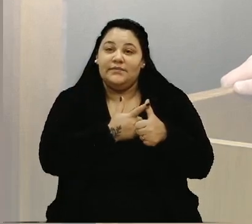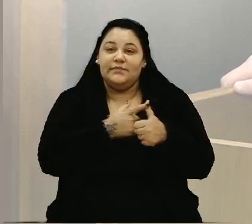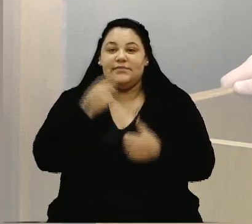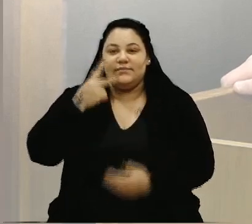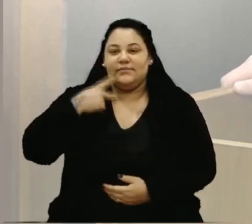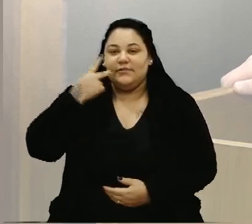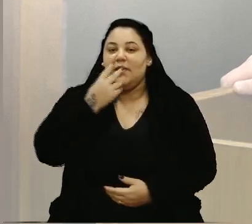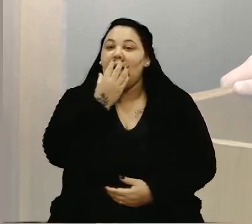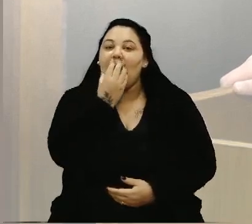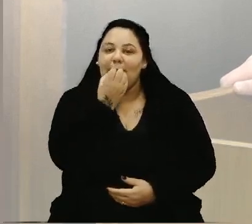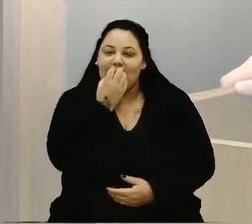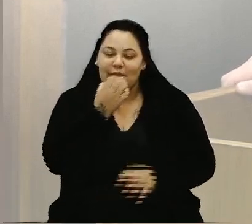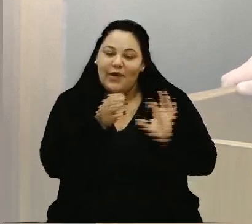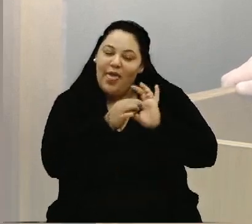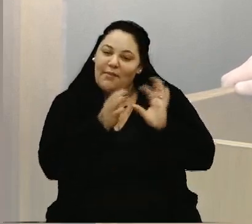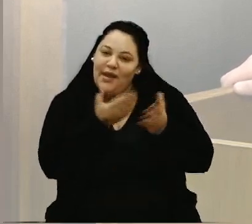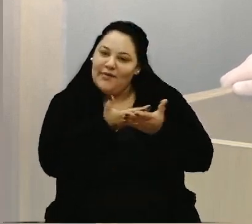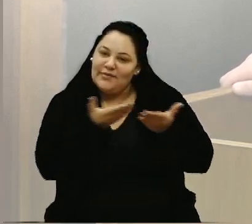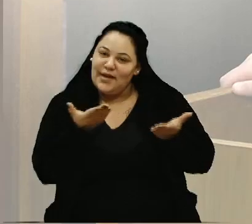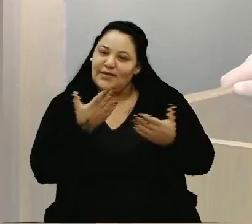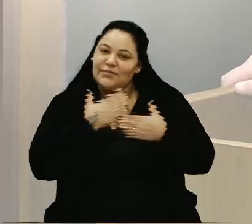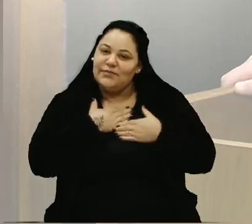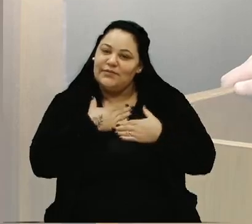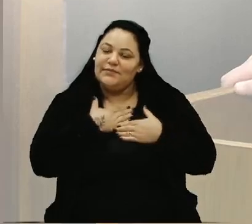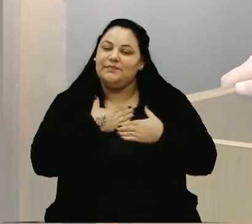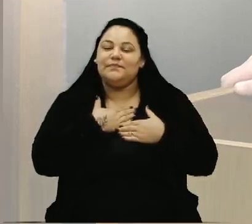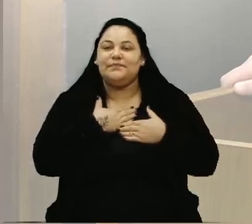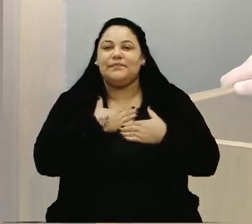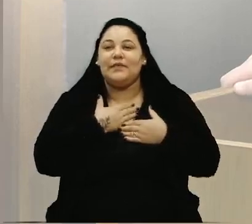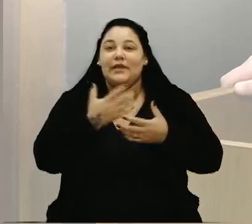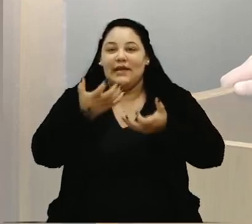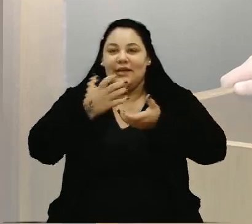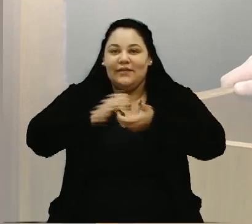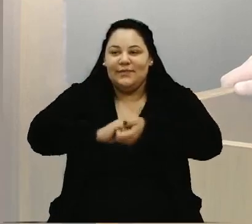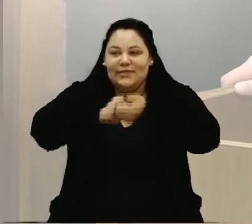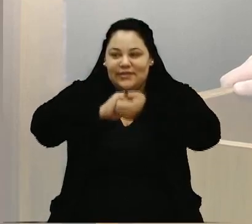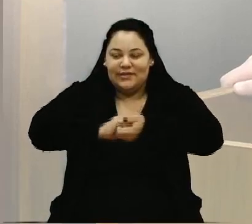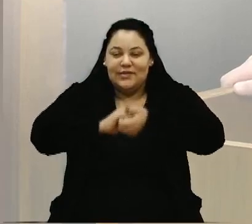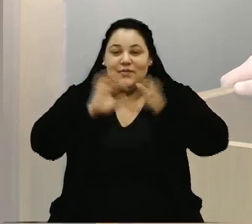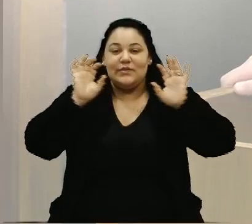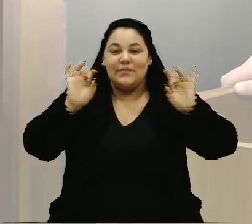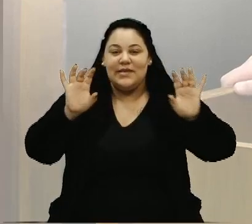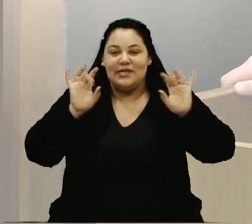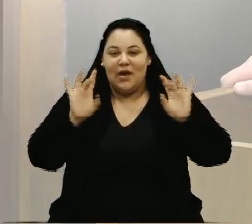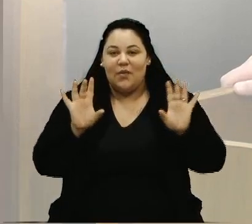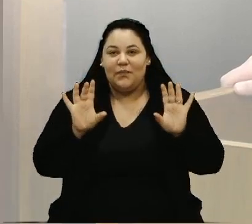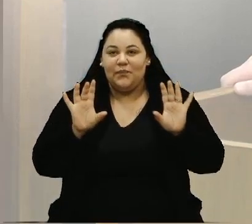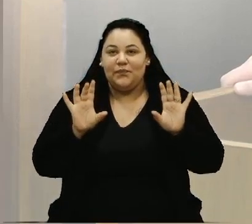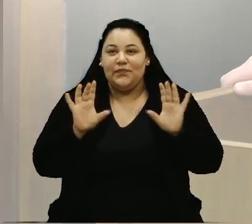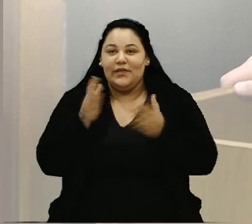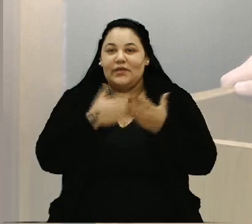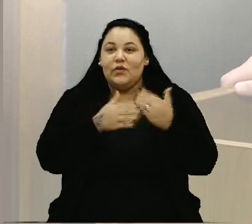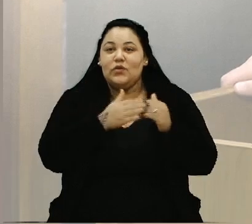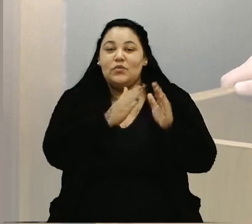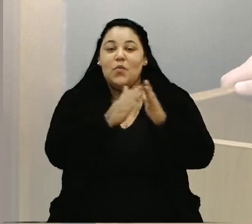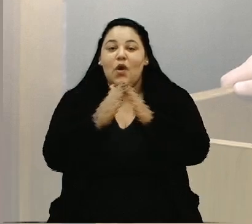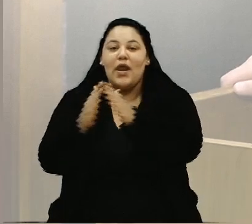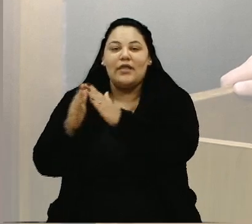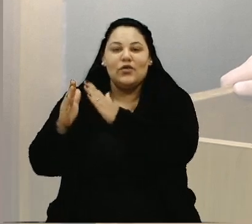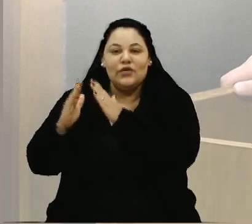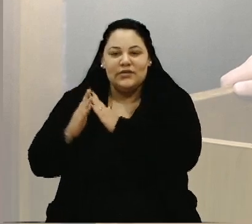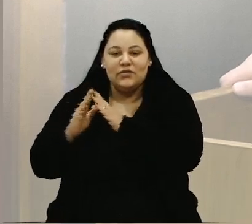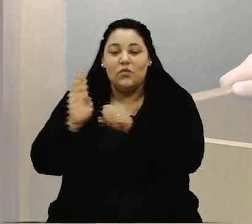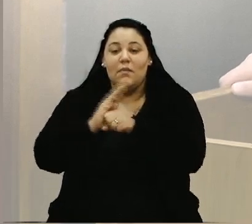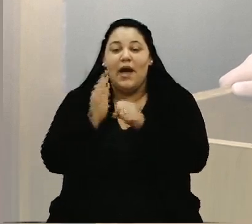Camilles, pela cedência desse espaço. Quero fazer uma saudação especial aos moradores do Monte